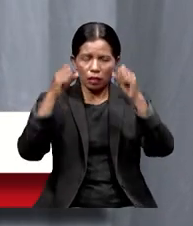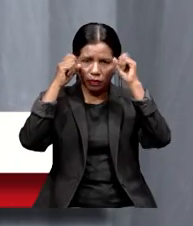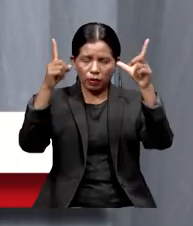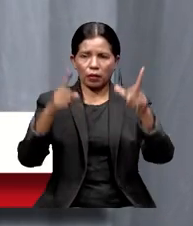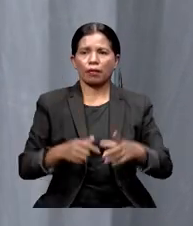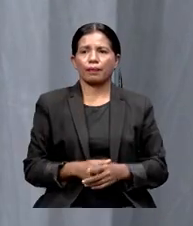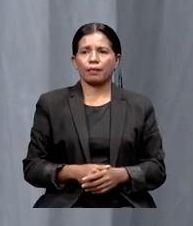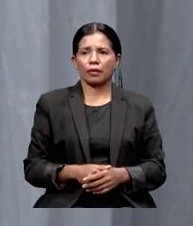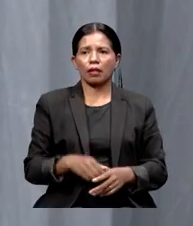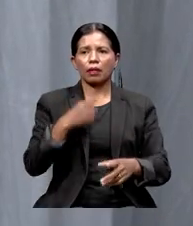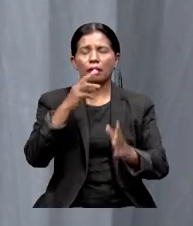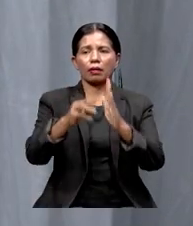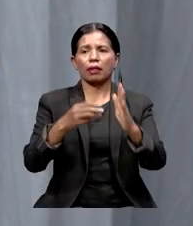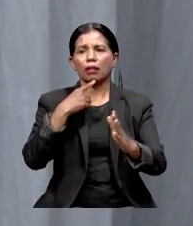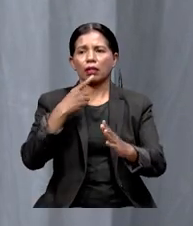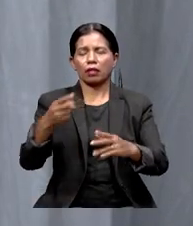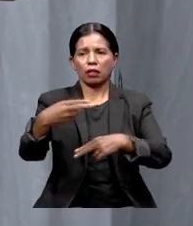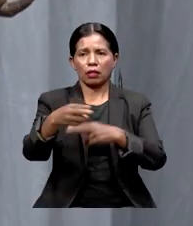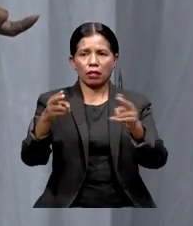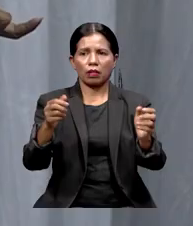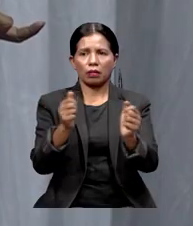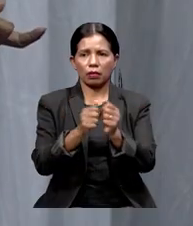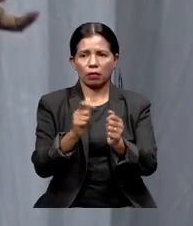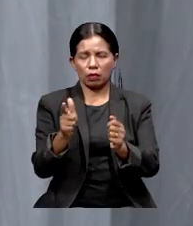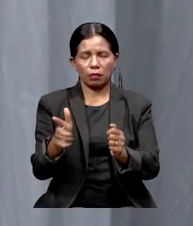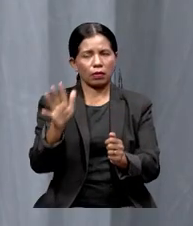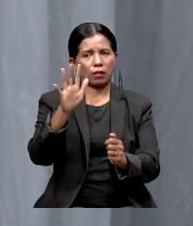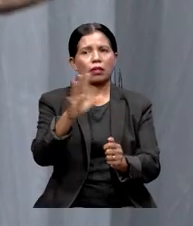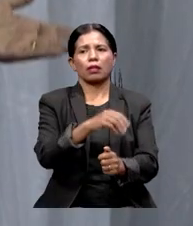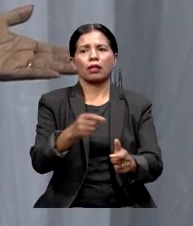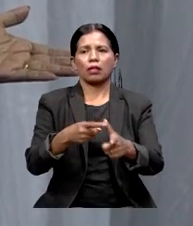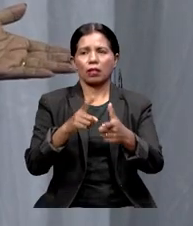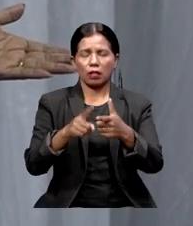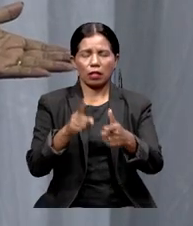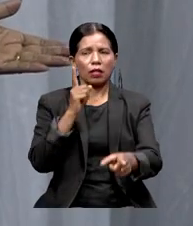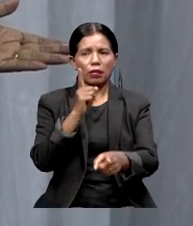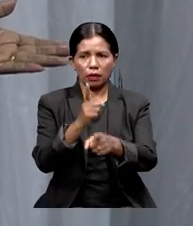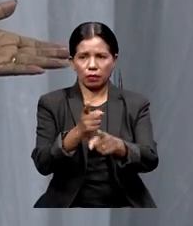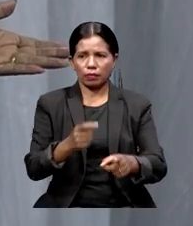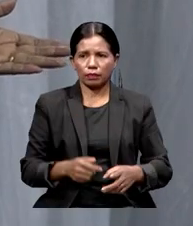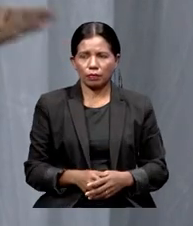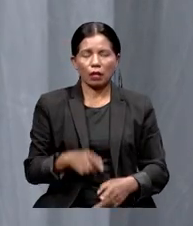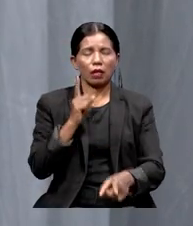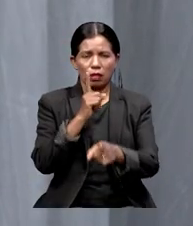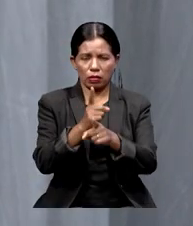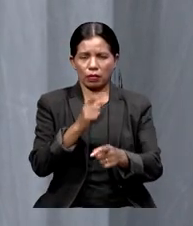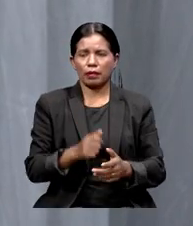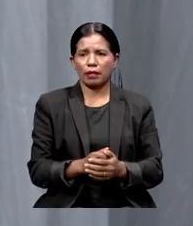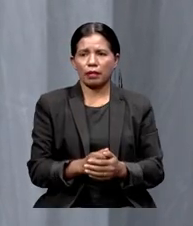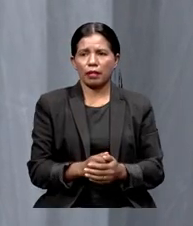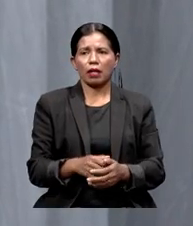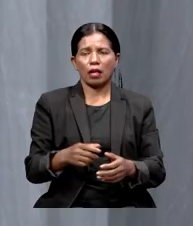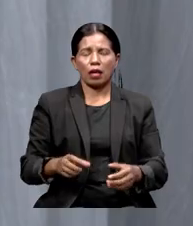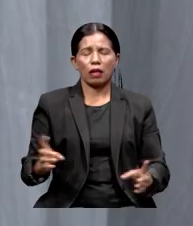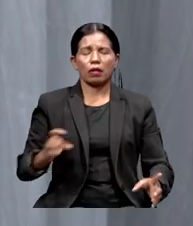Ah, teoria até de Angata, sala de aula de mínimo tem que 25 pessoas, mas é realidade. Nós queremos. E se eu enfrento